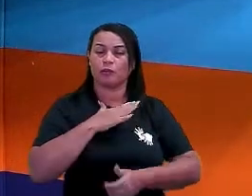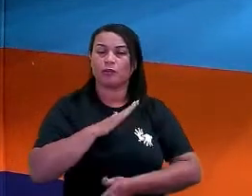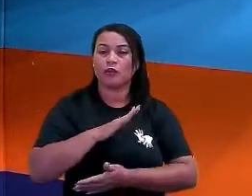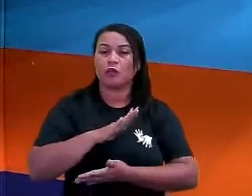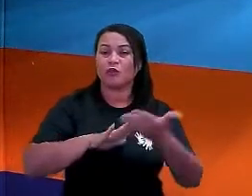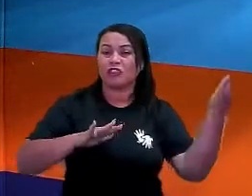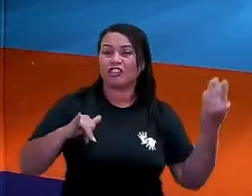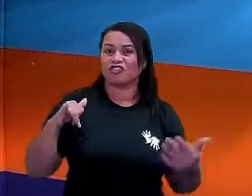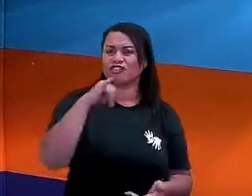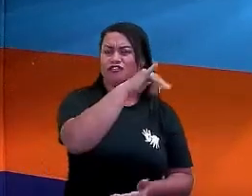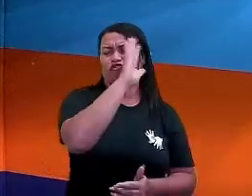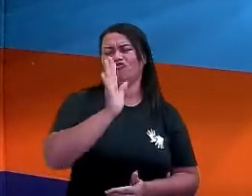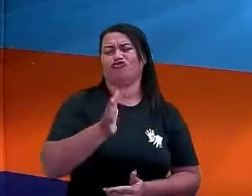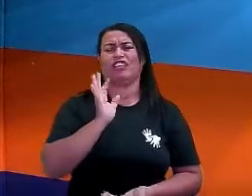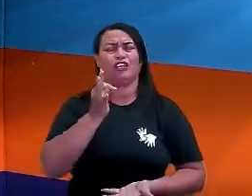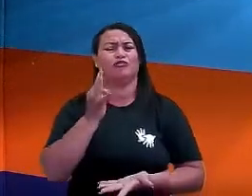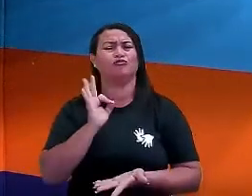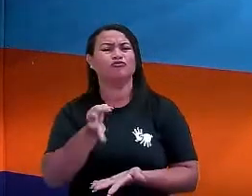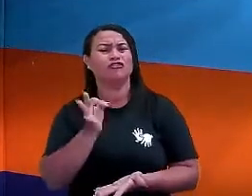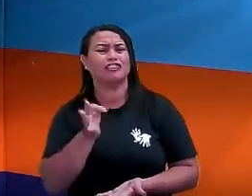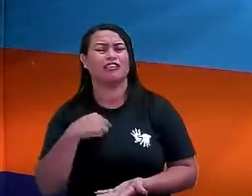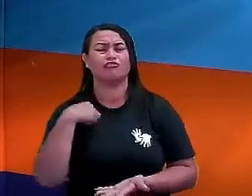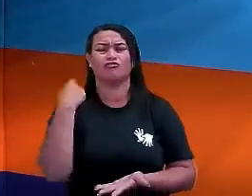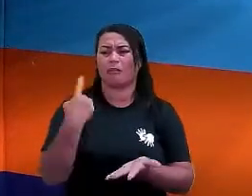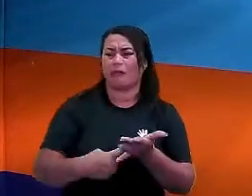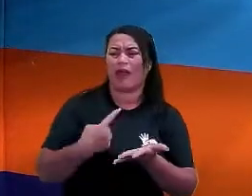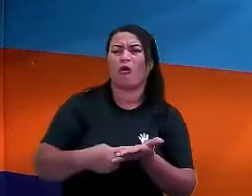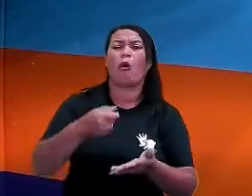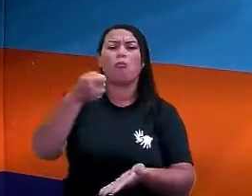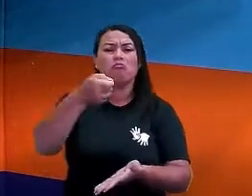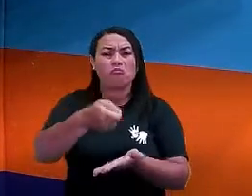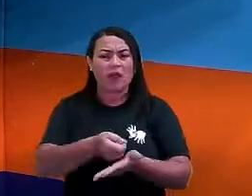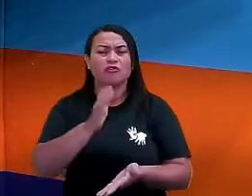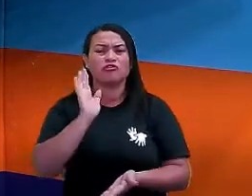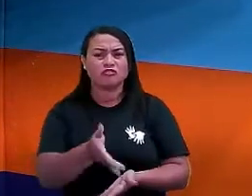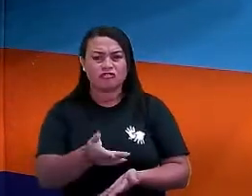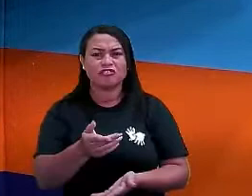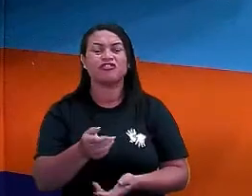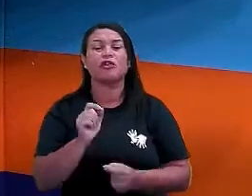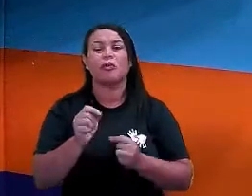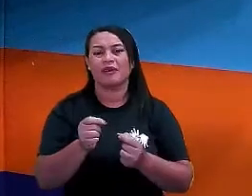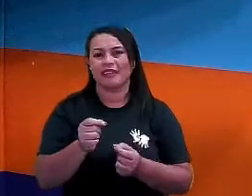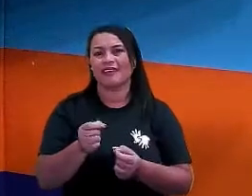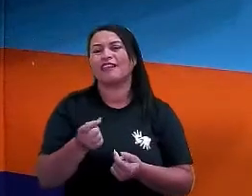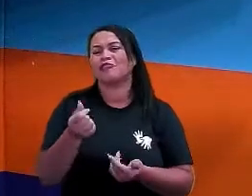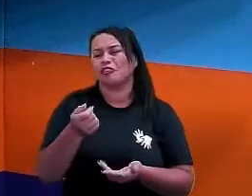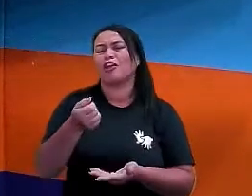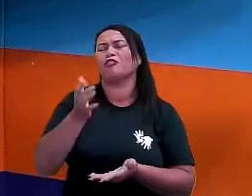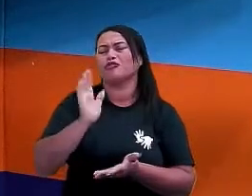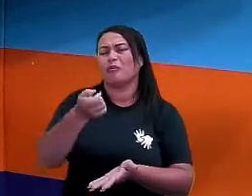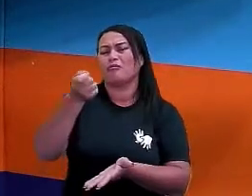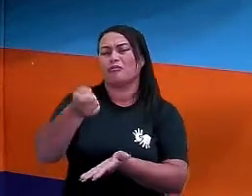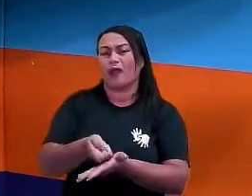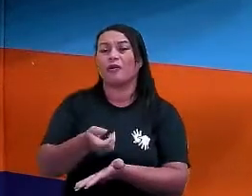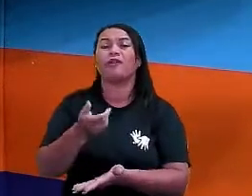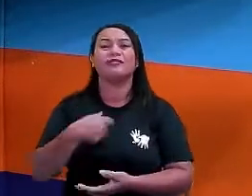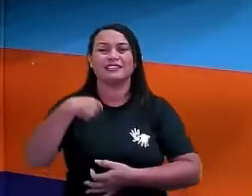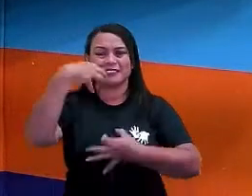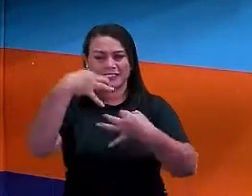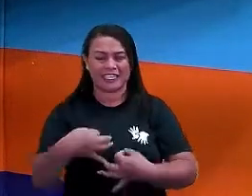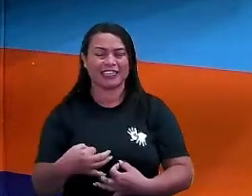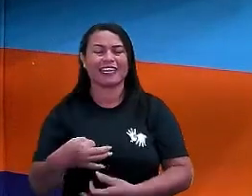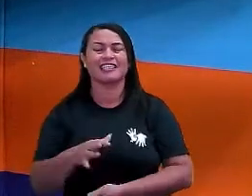Carnaval, ele já está tudo certo, ele já comprou a passagem, está tudo certinho, eu tenho certeza que vai acontecer. Ah, tá, Mr.